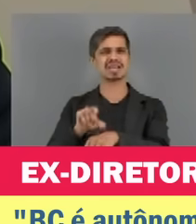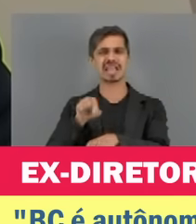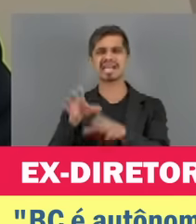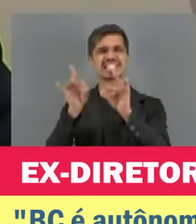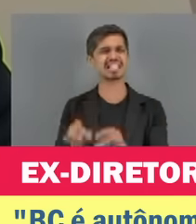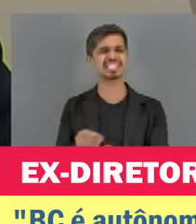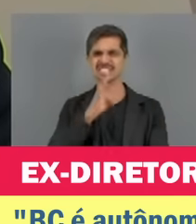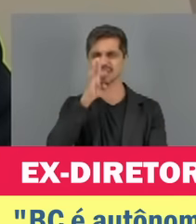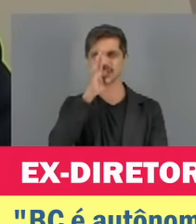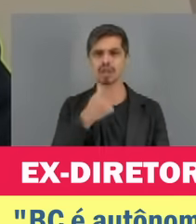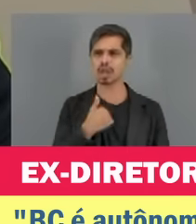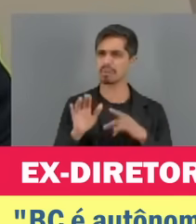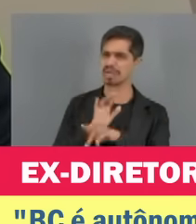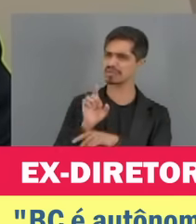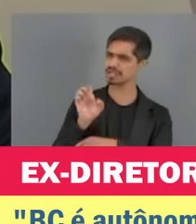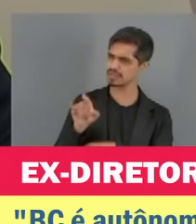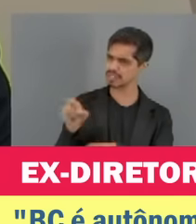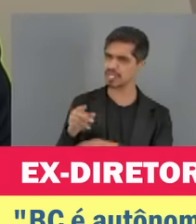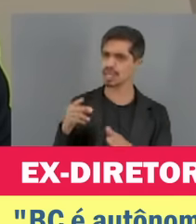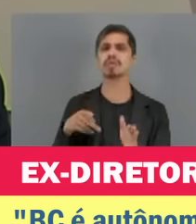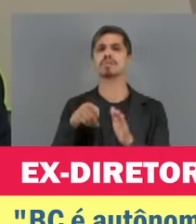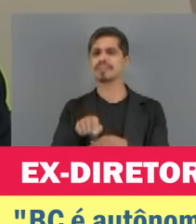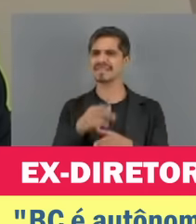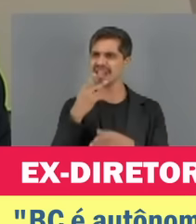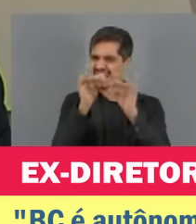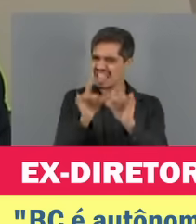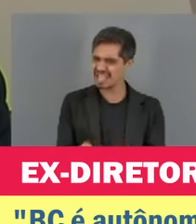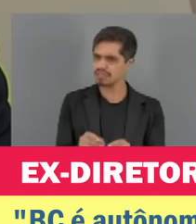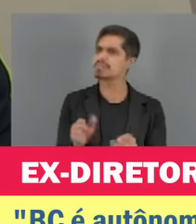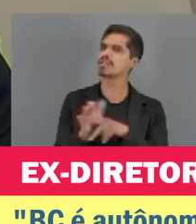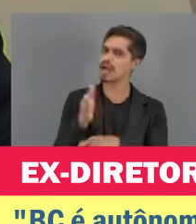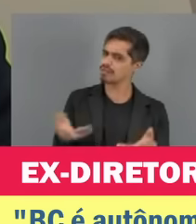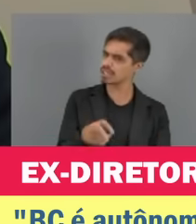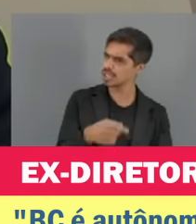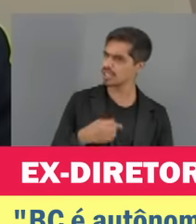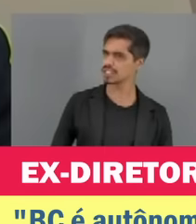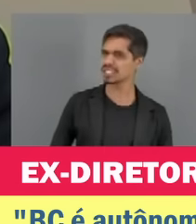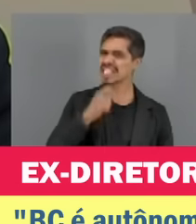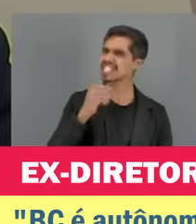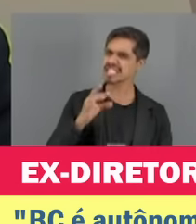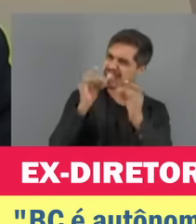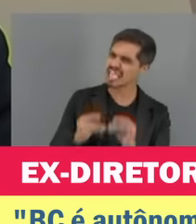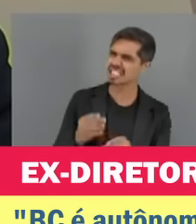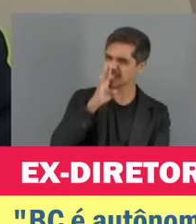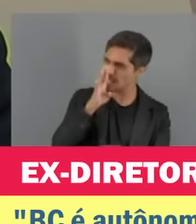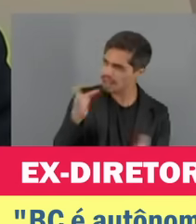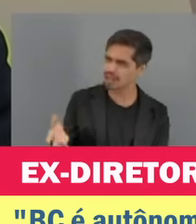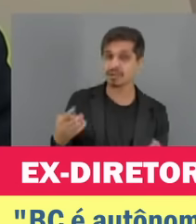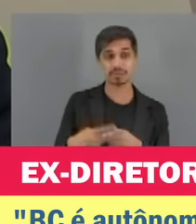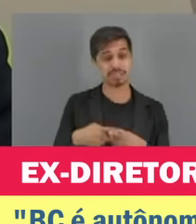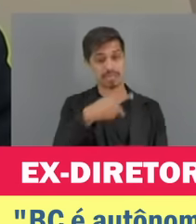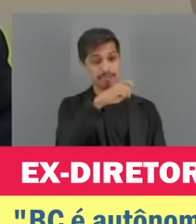detalhada. Eu me pergunto se esses que criticavam a Constituição de 88 com esse argumento agora vão dizer a mesma coisa em relação ao fato de que essa